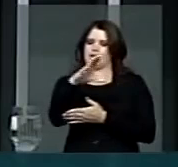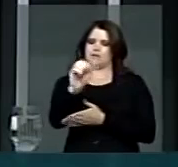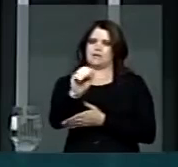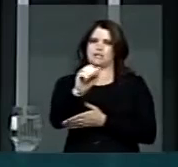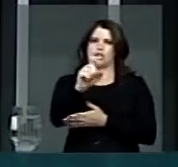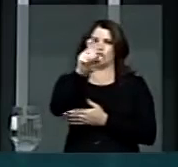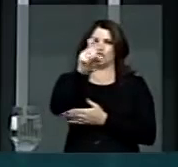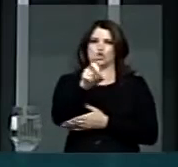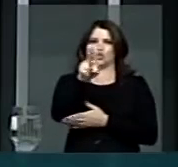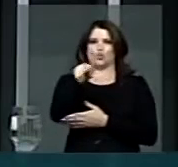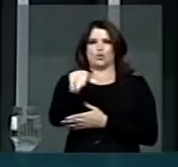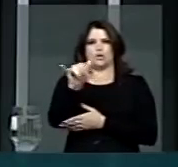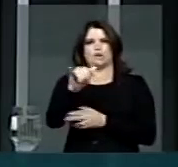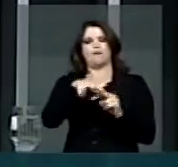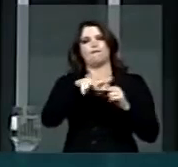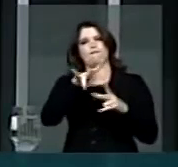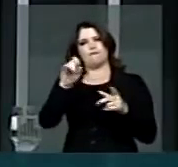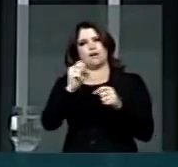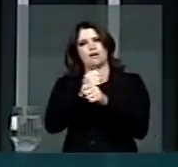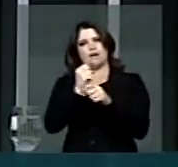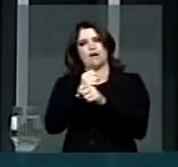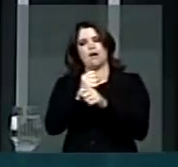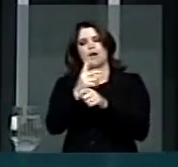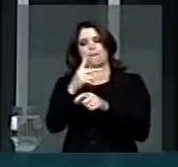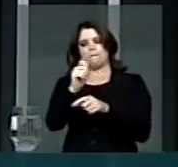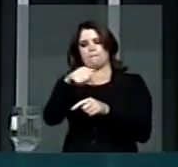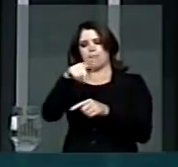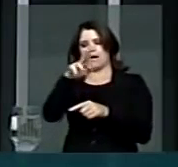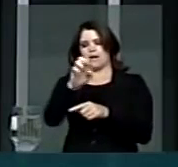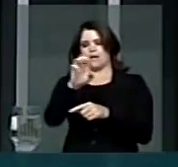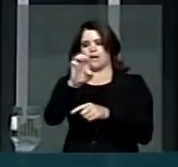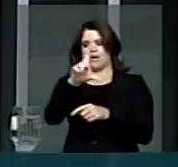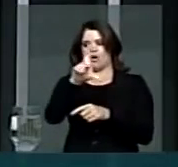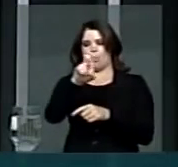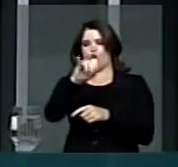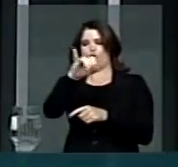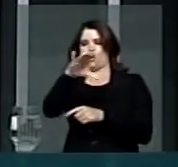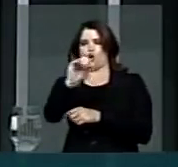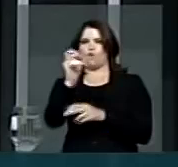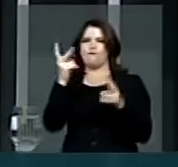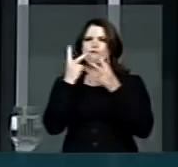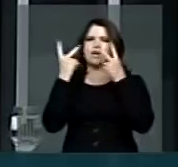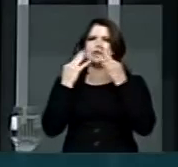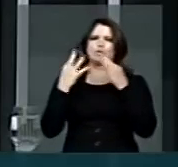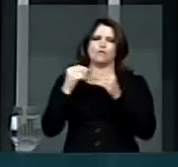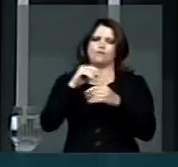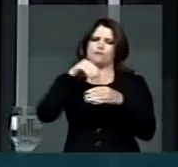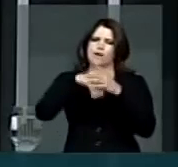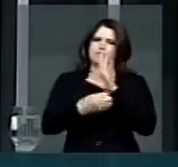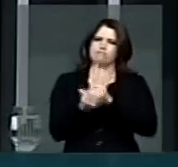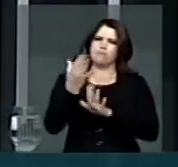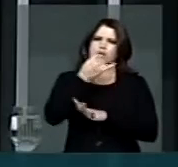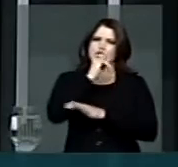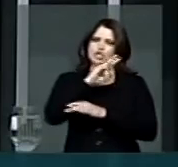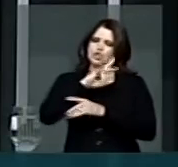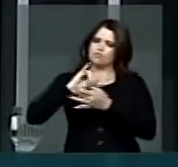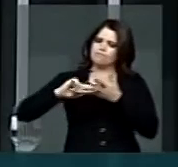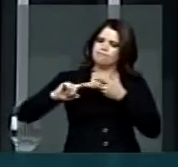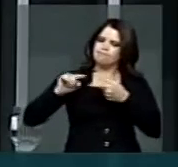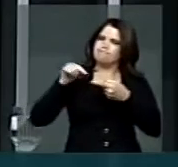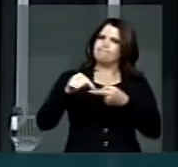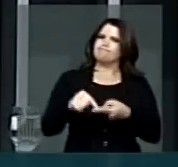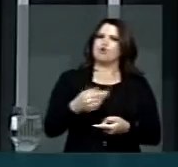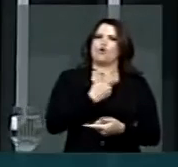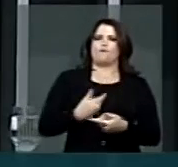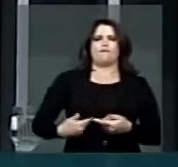onde está sendo implantado o maior parque eólico da América Latina, as ações do governo federal são reais e